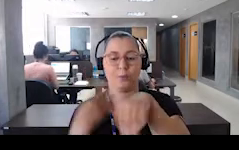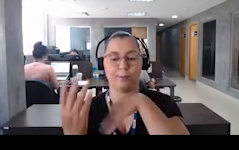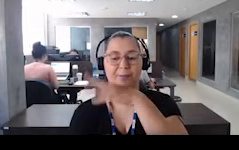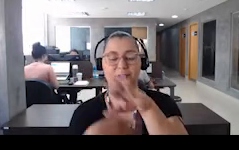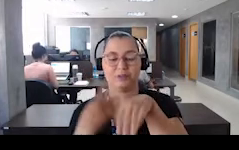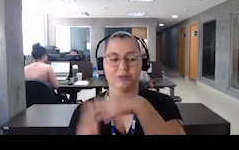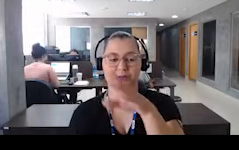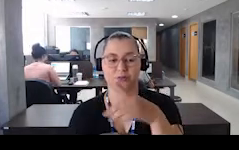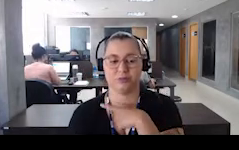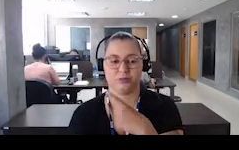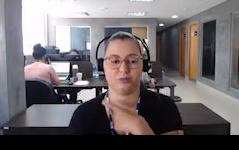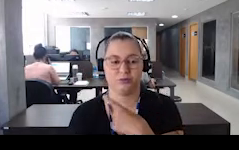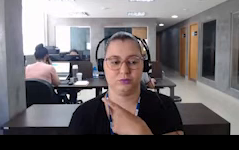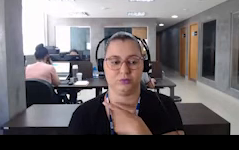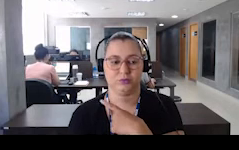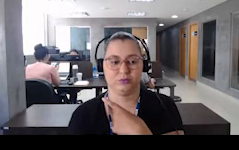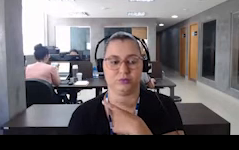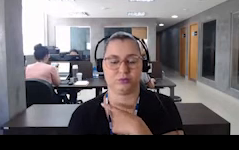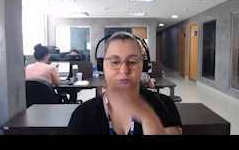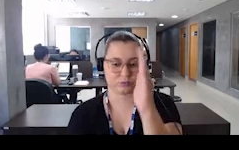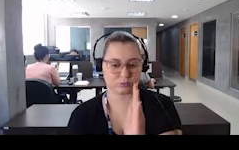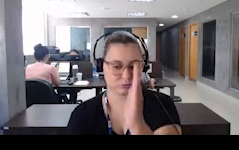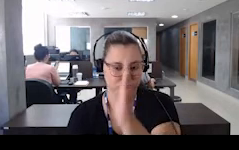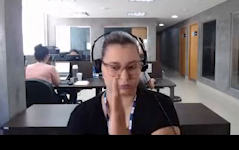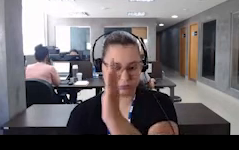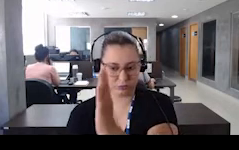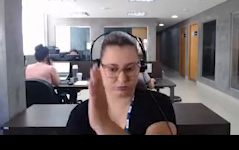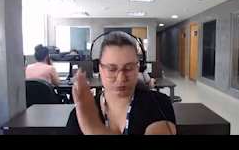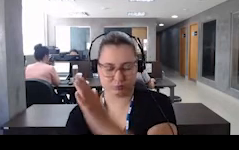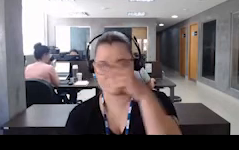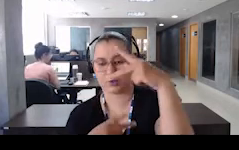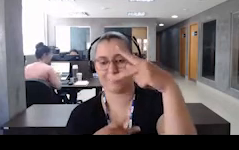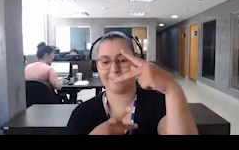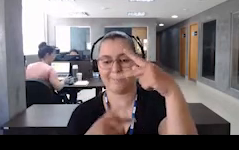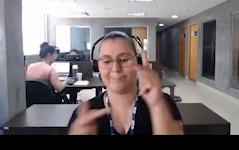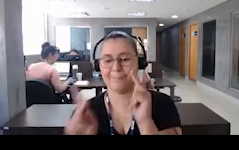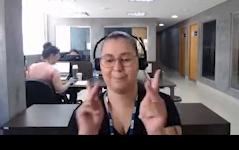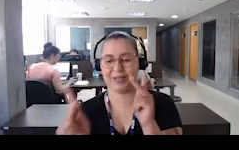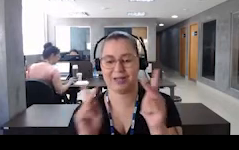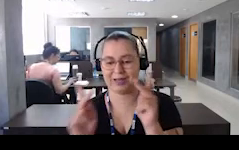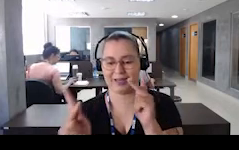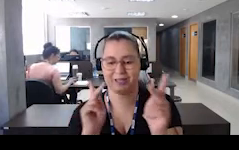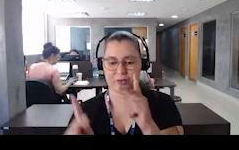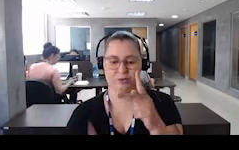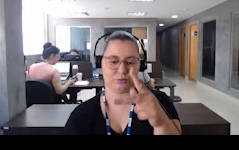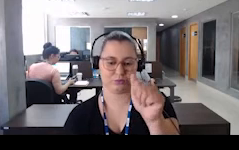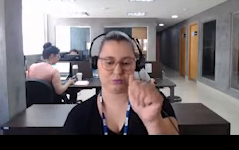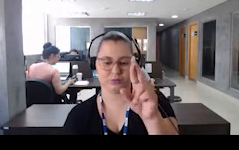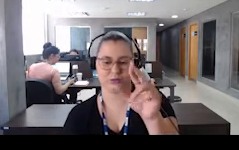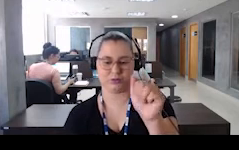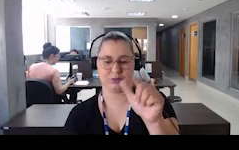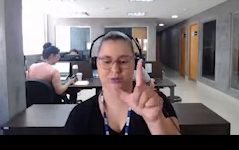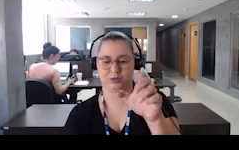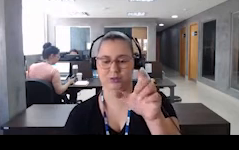misto, né? A tendência do circuito misto é essa, né? A gente tem um circuito aqui em paralelo e um circuito em série. O circuito em